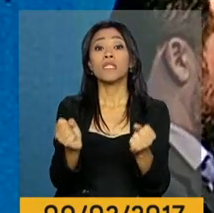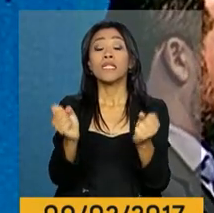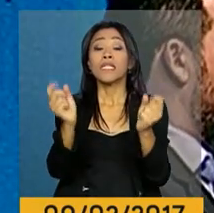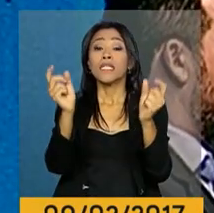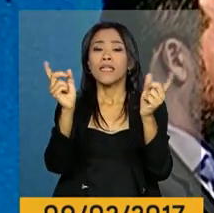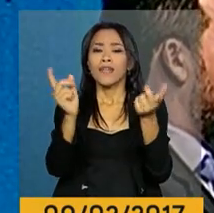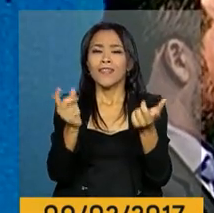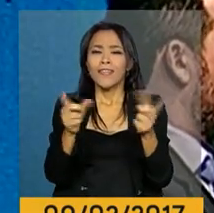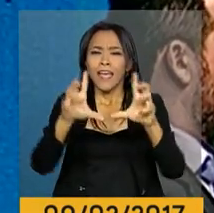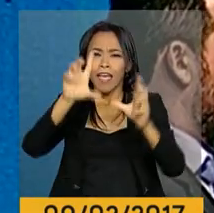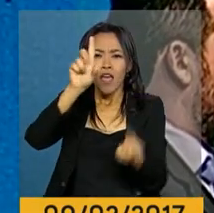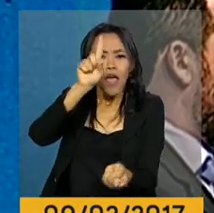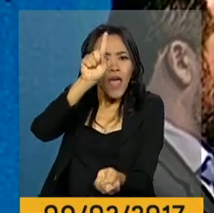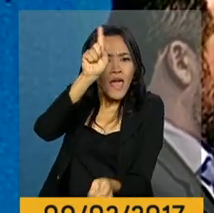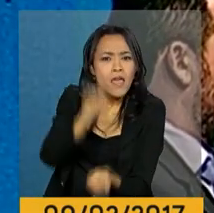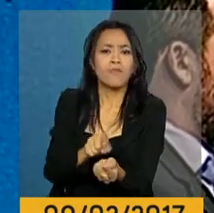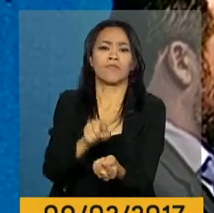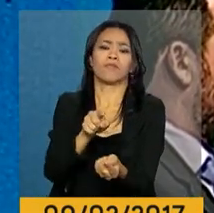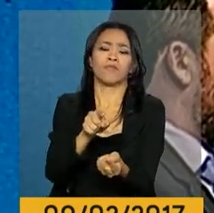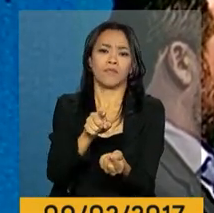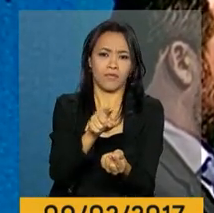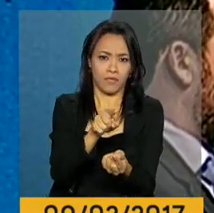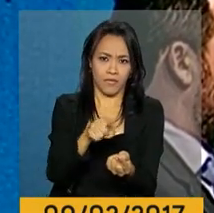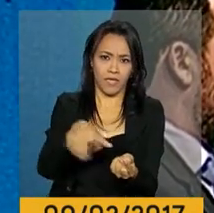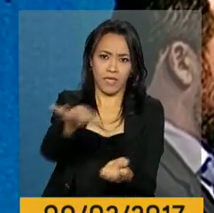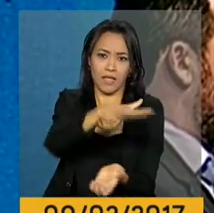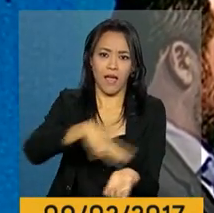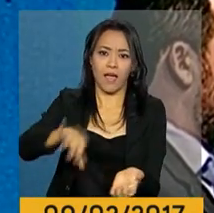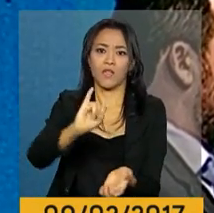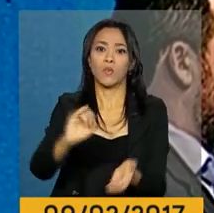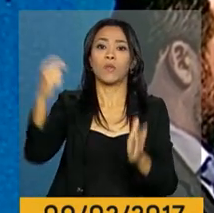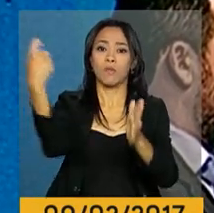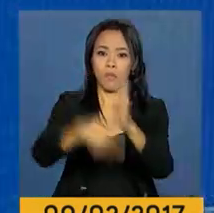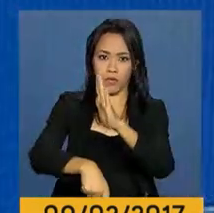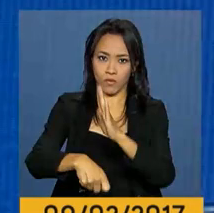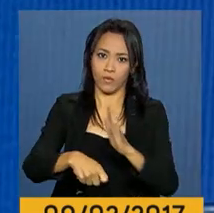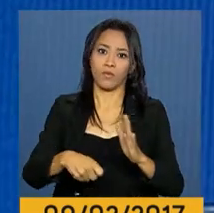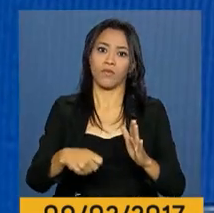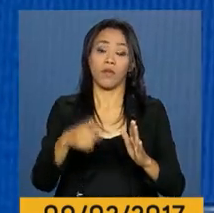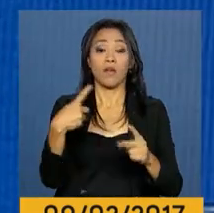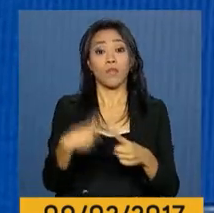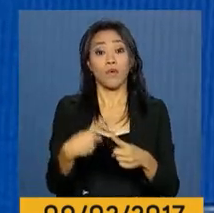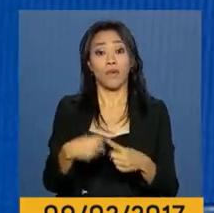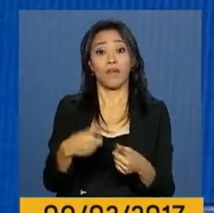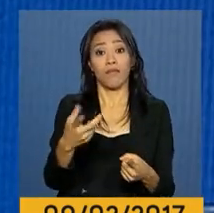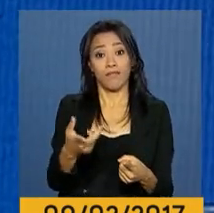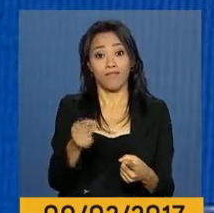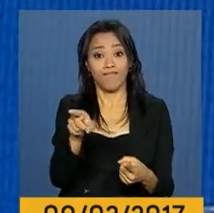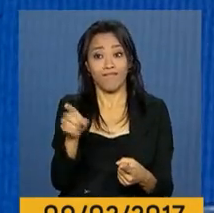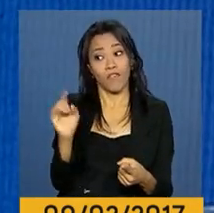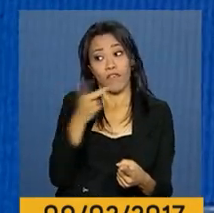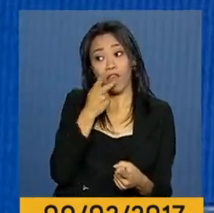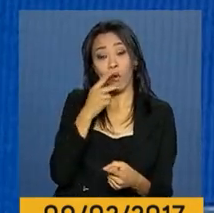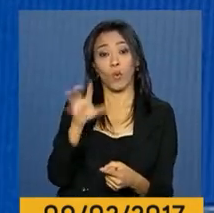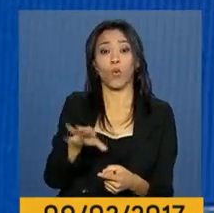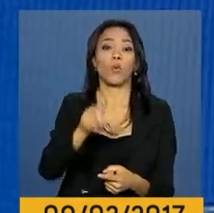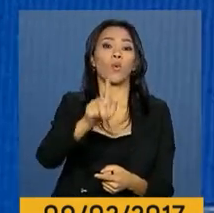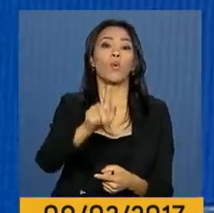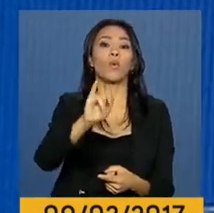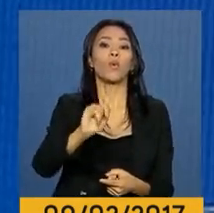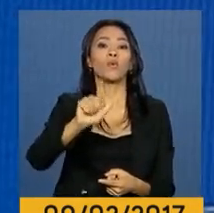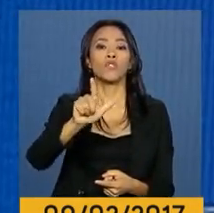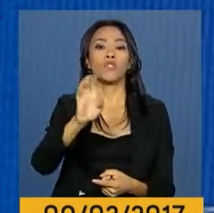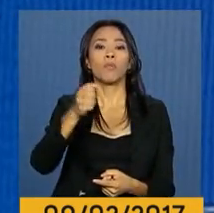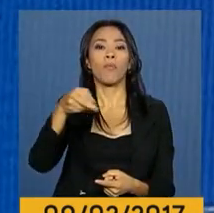tributário na qual o governo já está trabalhando para que possamos desburocratizar tal Como disse o Gilberto né Eh na Caixa